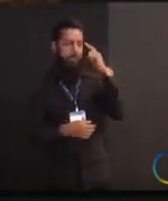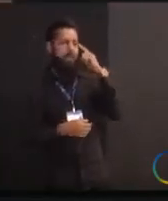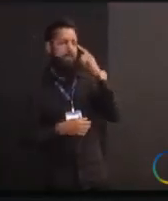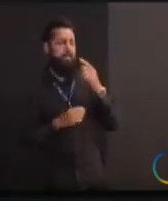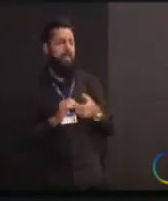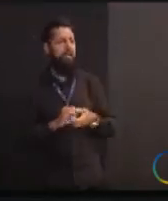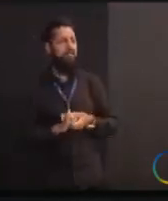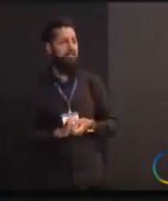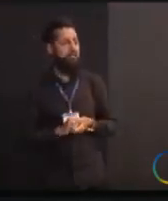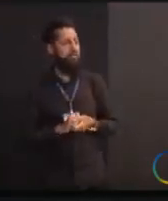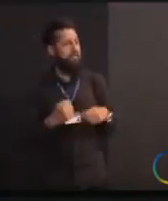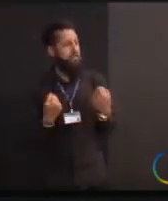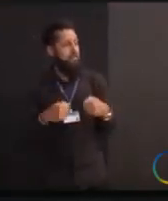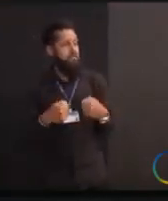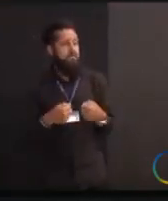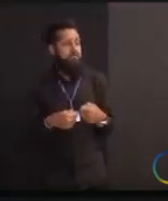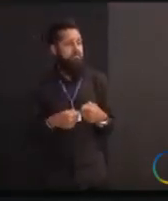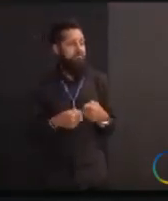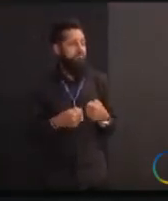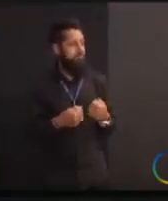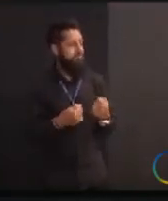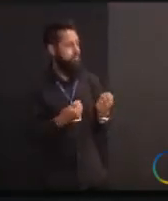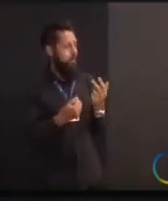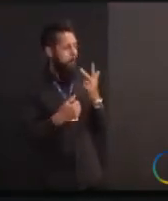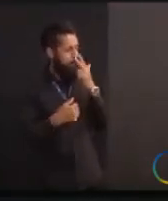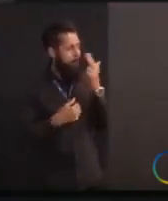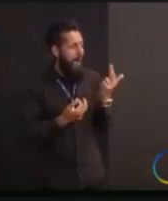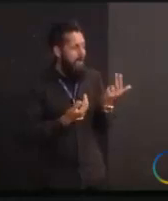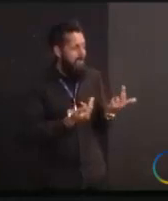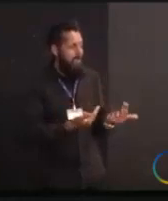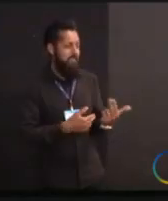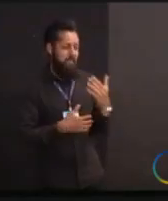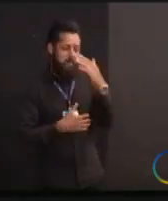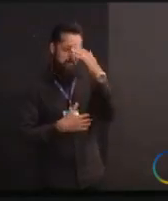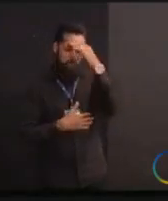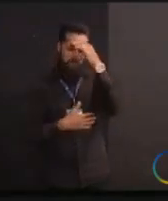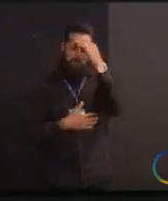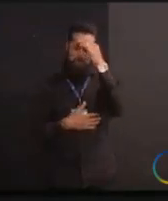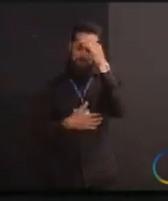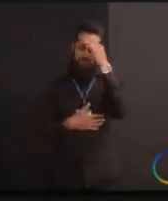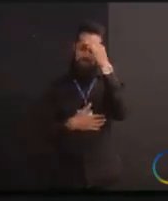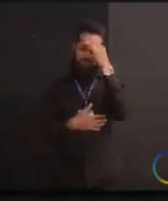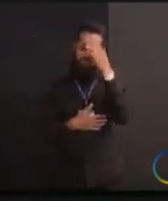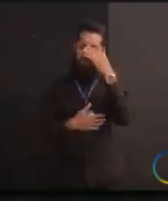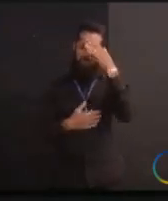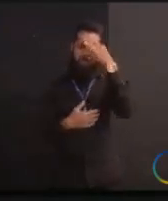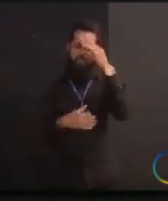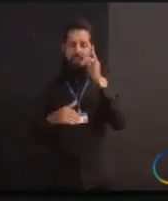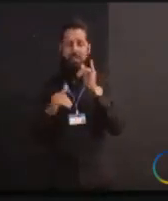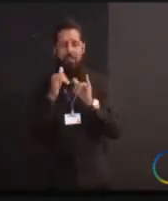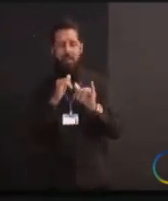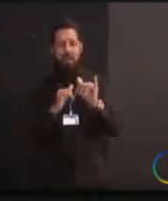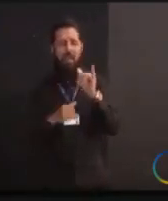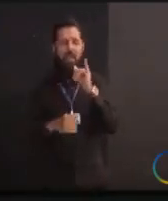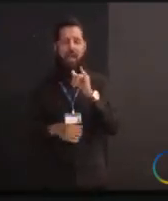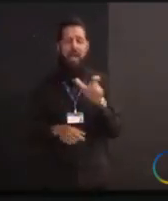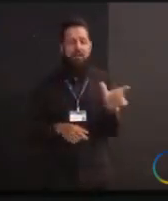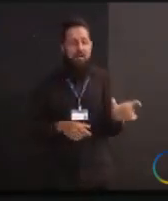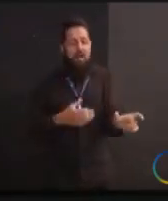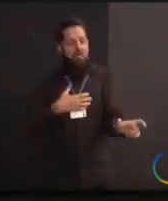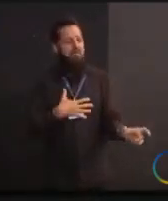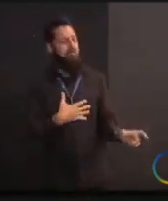Chico. E ele cantava e o Chico, que beleza! Eu falei, bom, acabou. E o